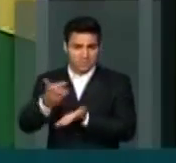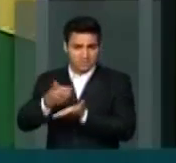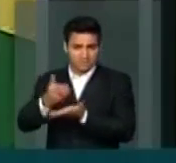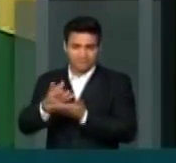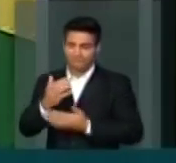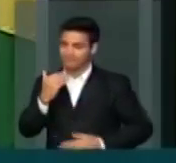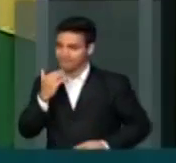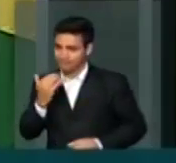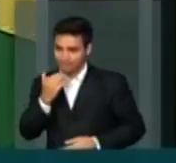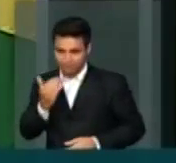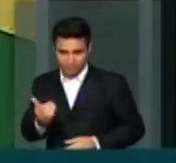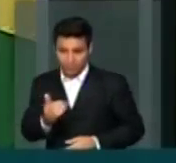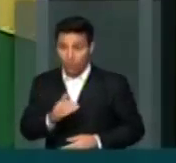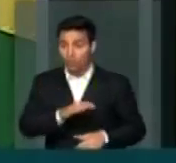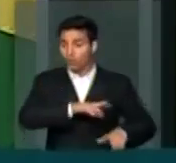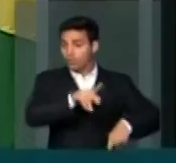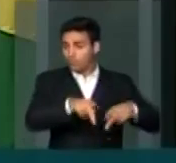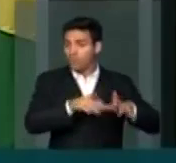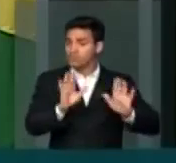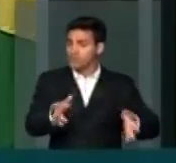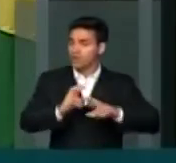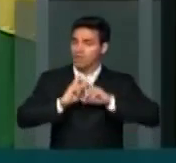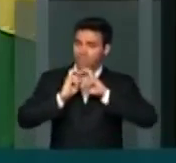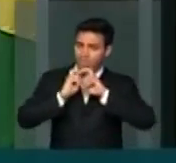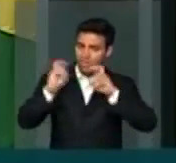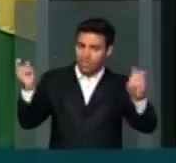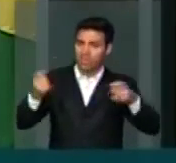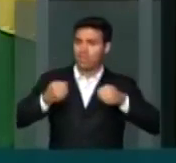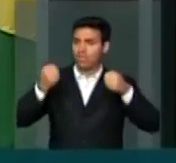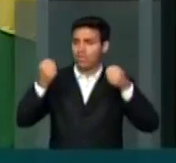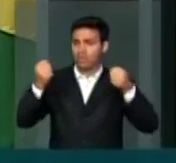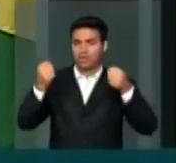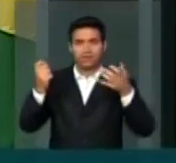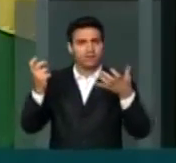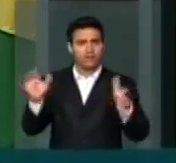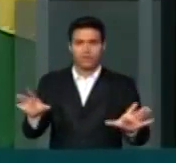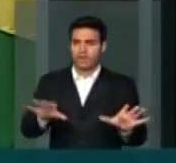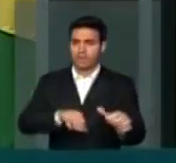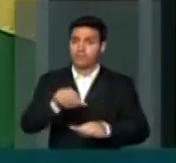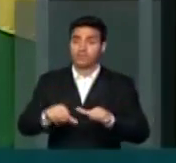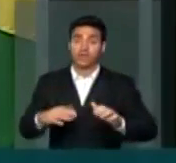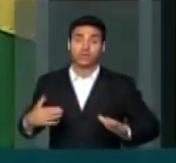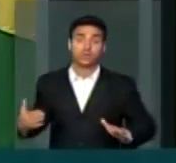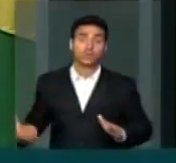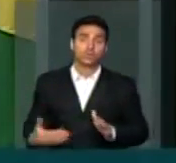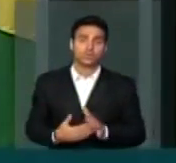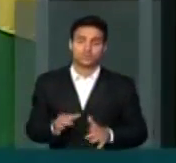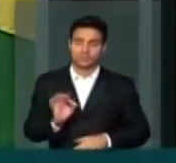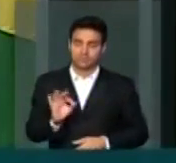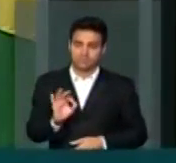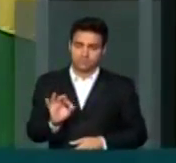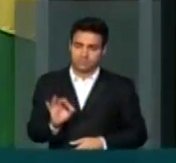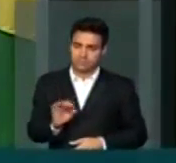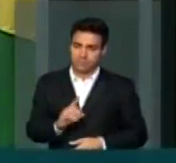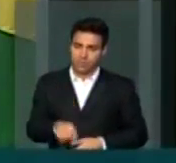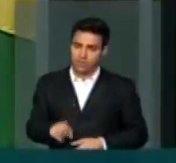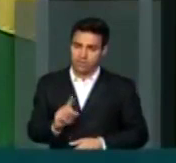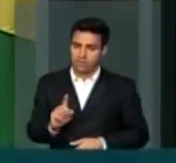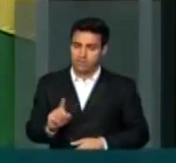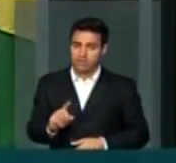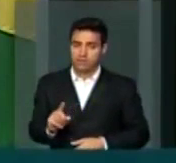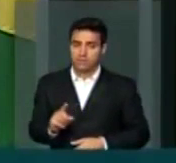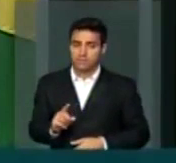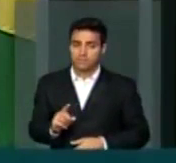o Brasil das ruas e das urnas não quer que mude tudo, até porque, se por mais não fosse,